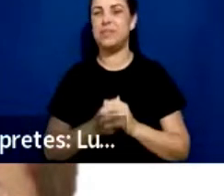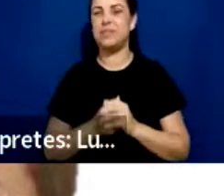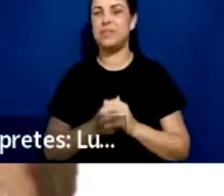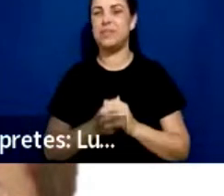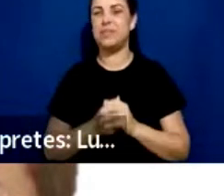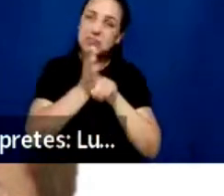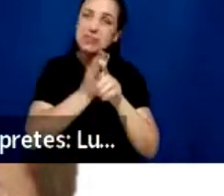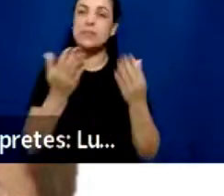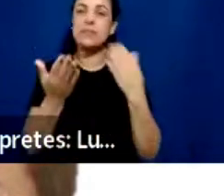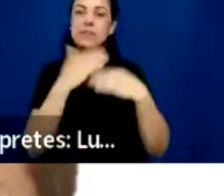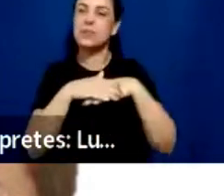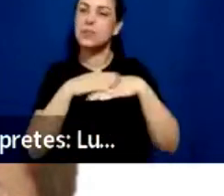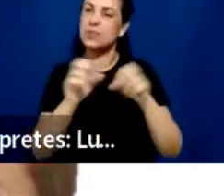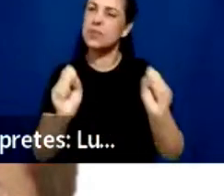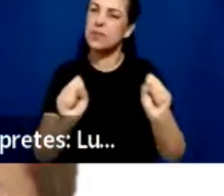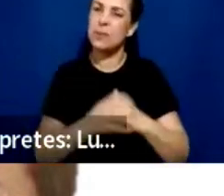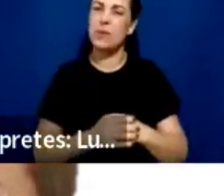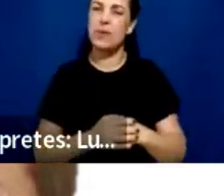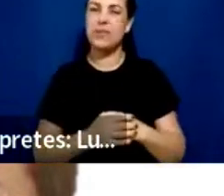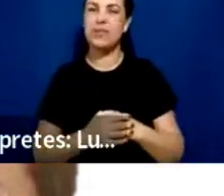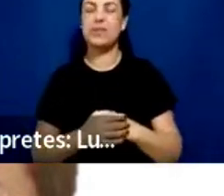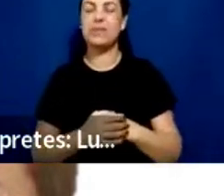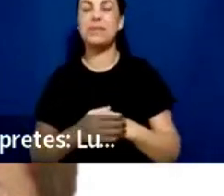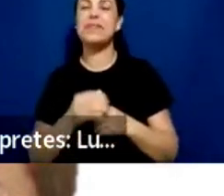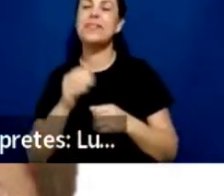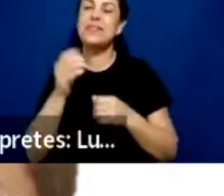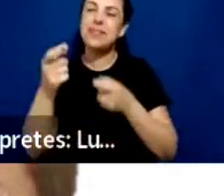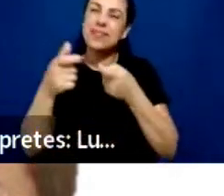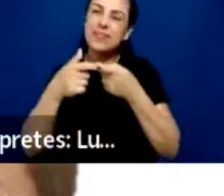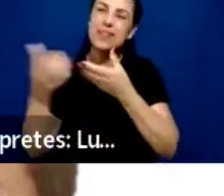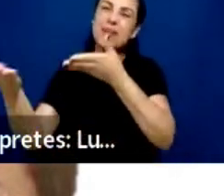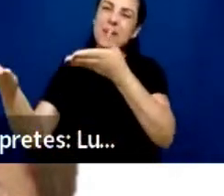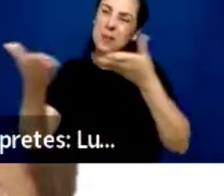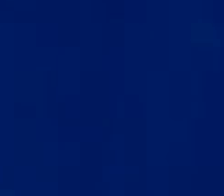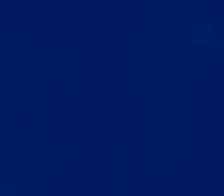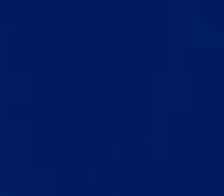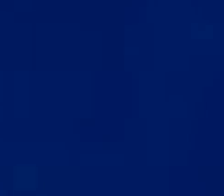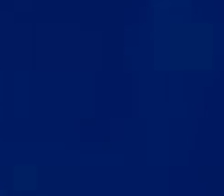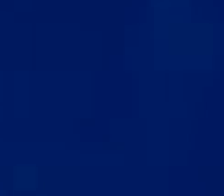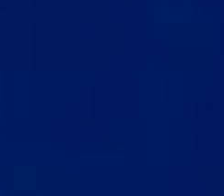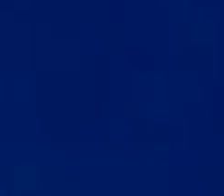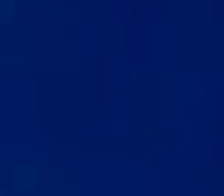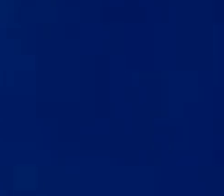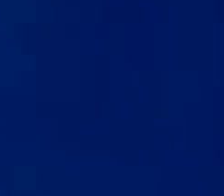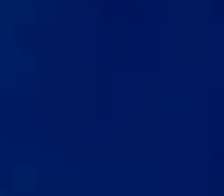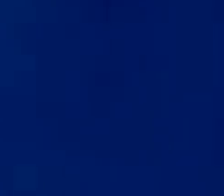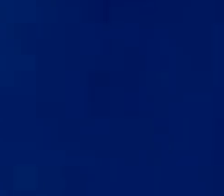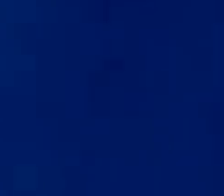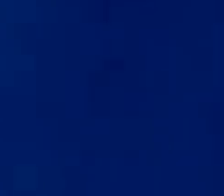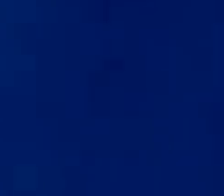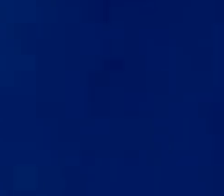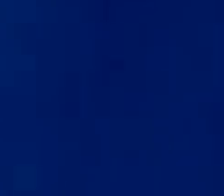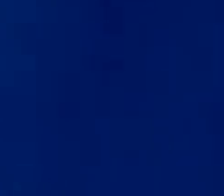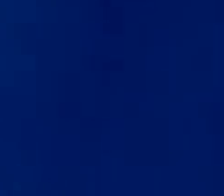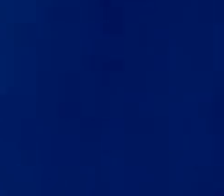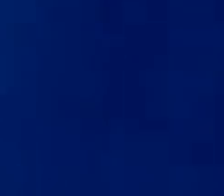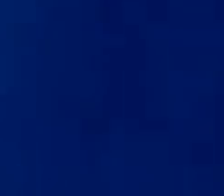que é saúde. Seja muito bem-vindo, Cleuber Borges. Boa noite,